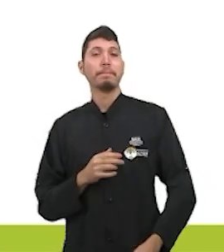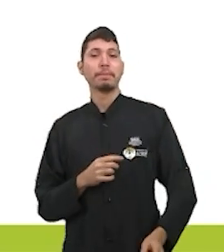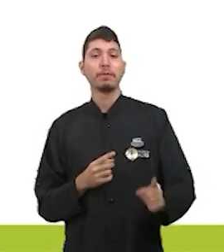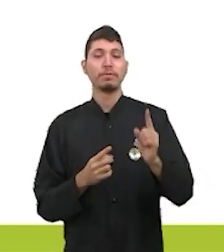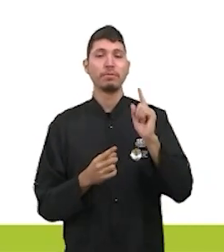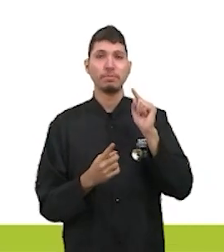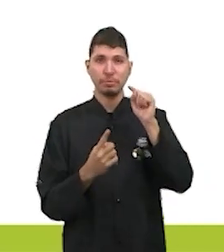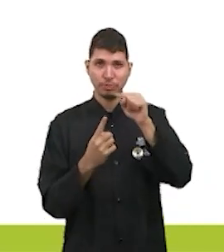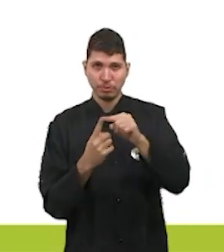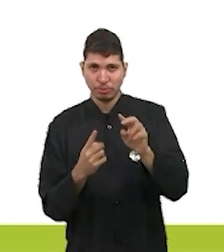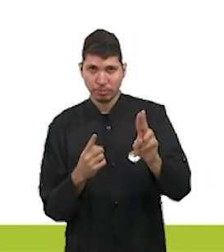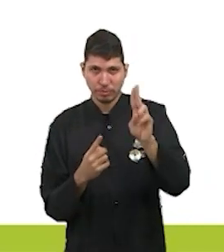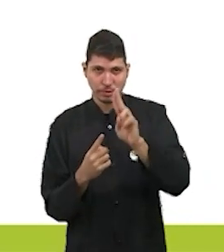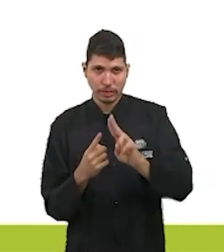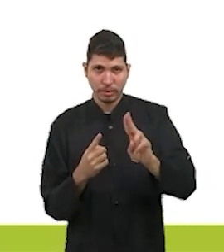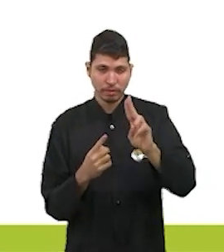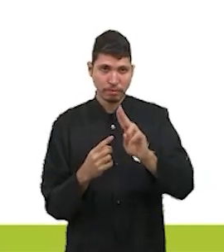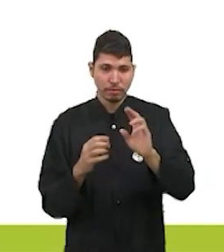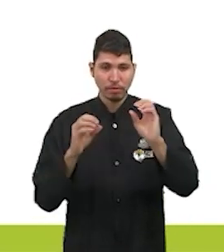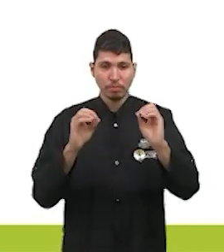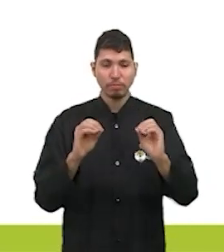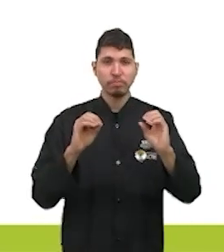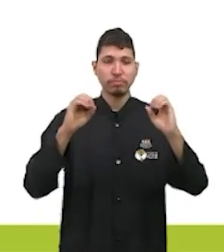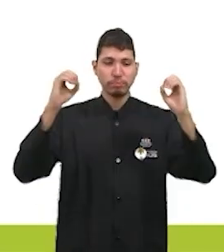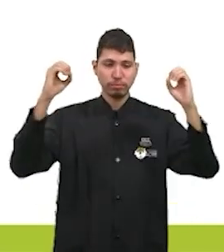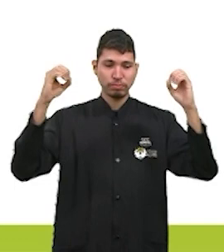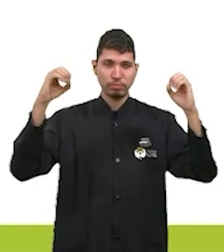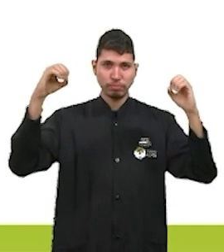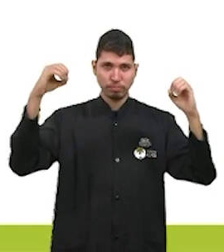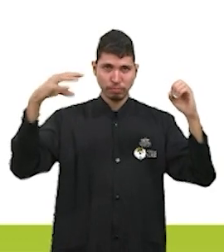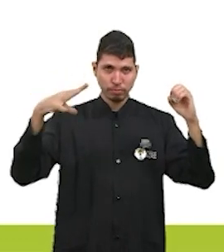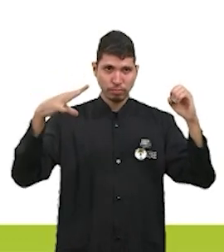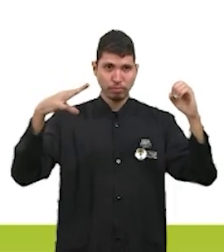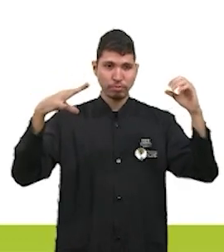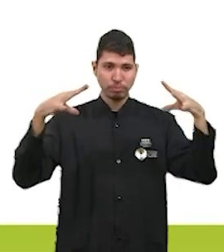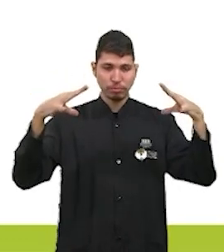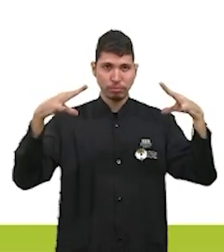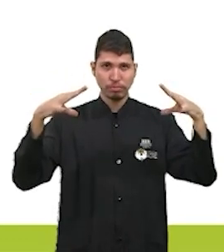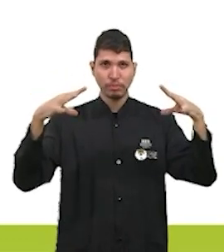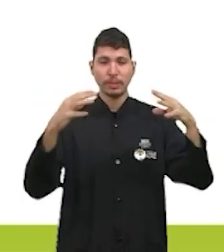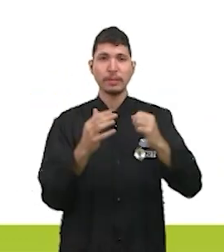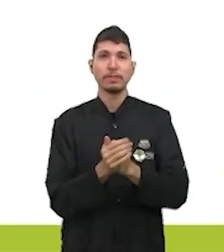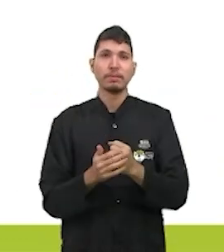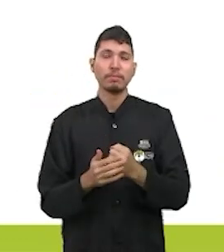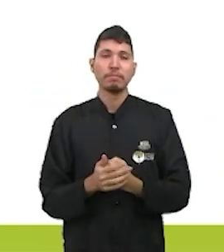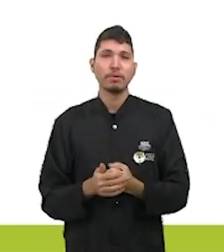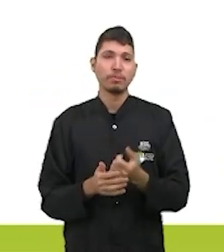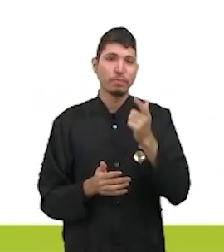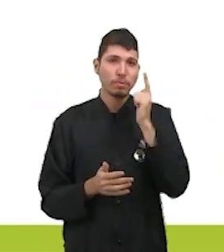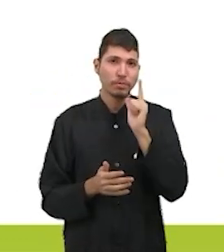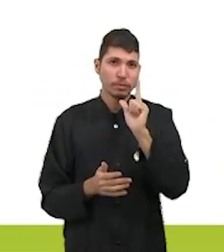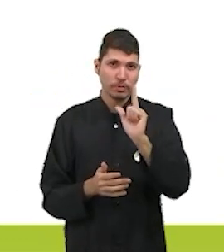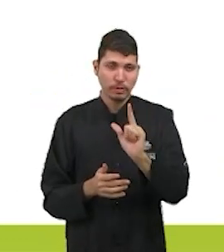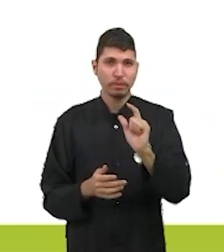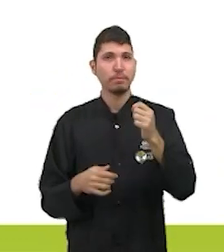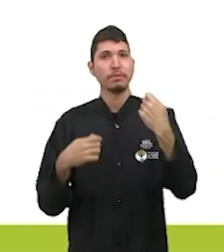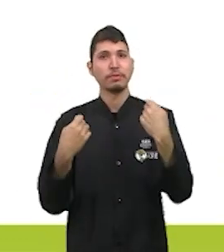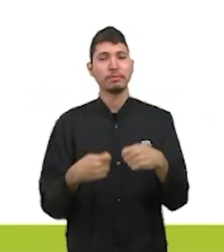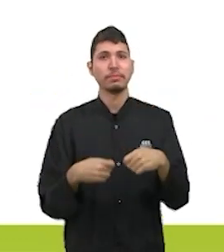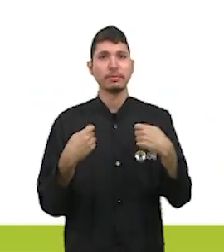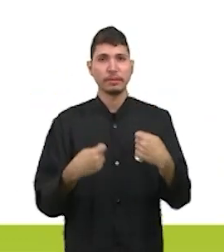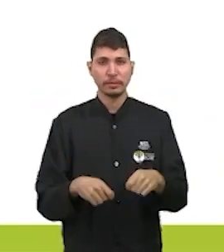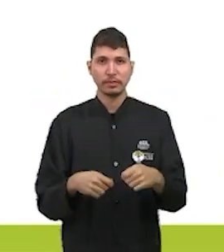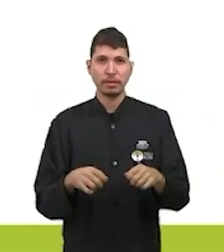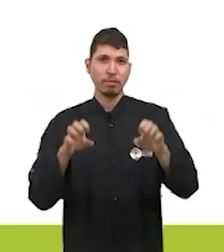suas especificações e o circuito tenha a menor perda possível, a estrutura do circuito